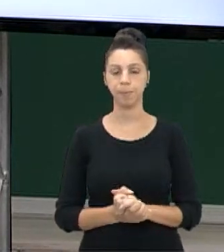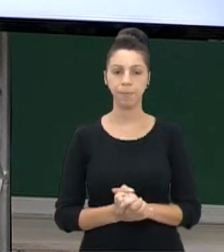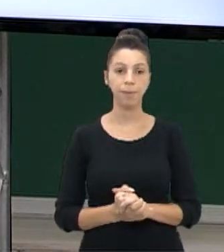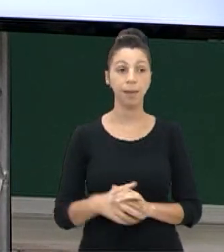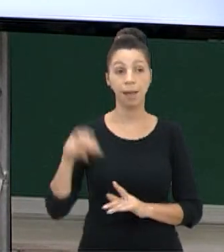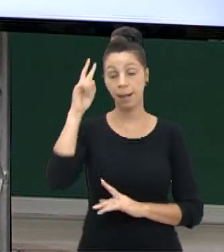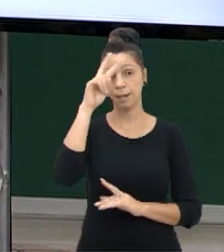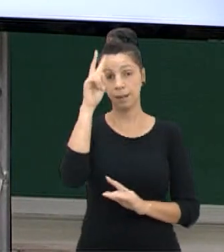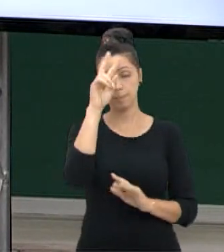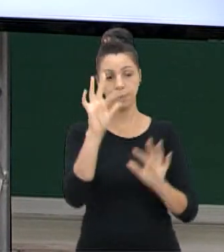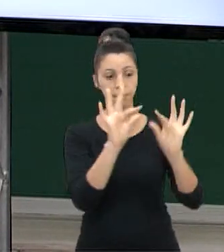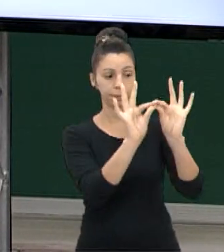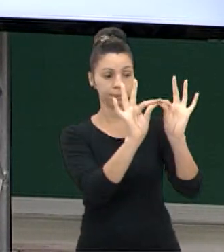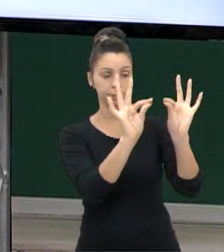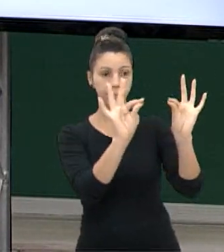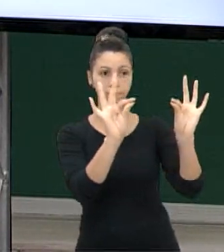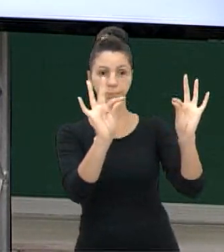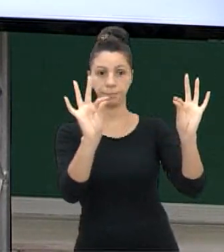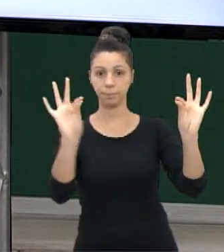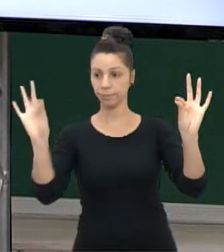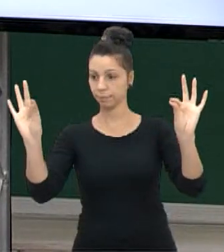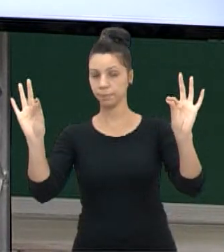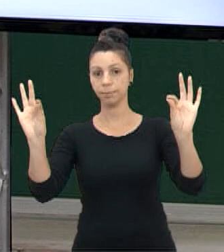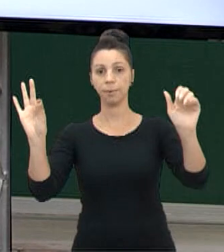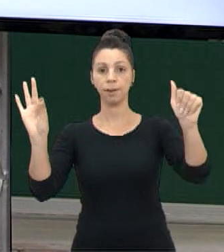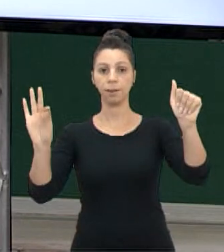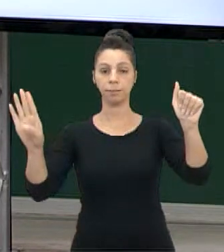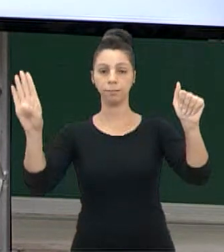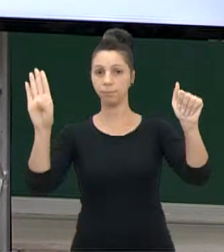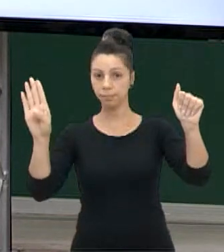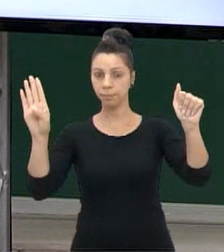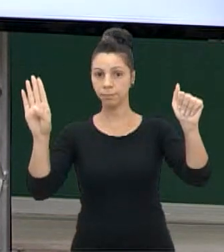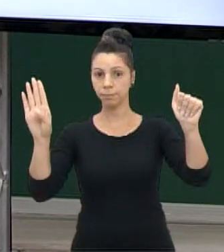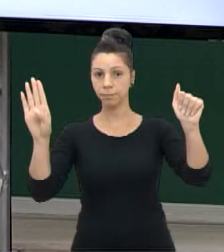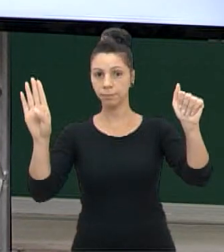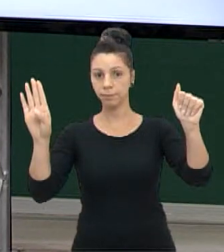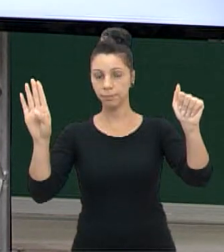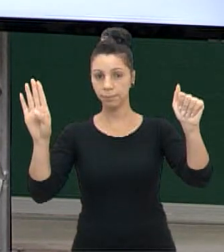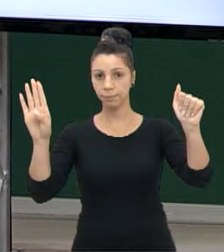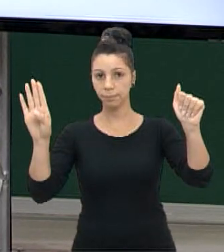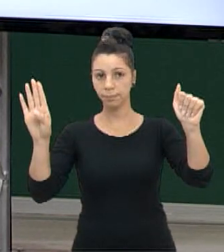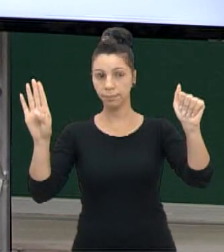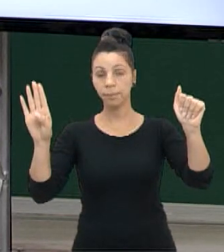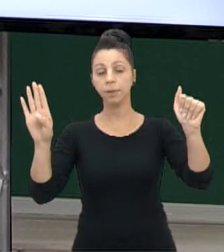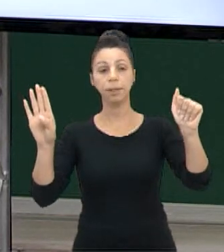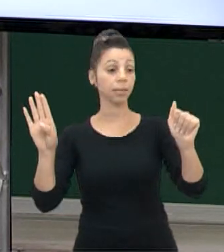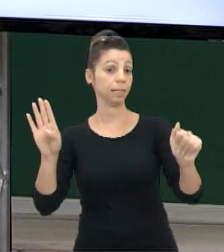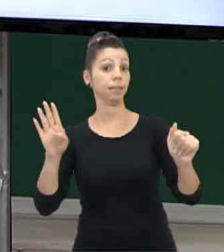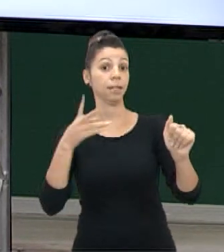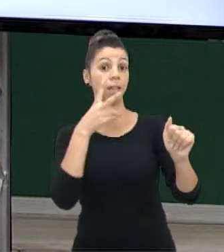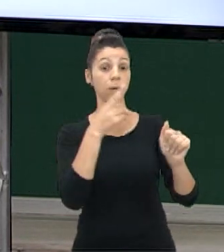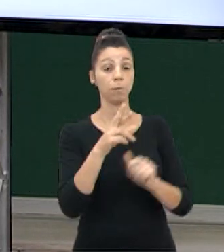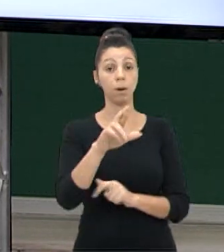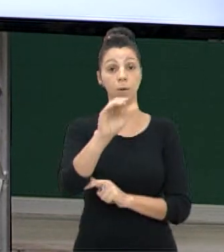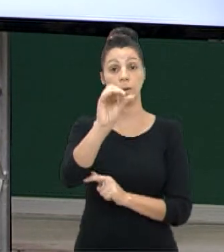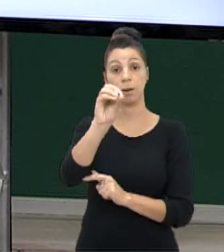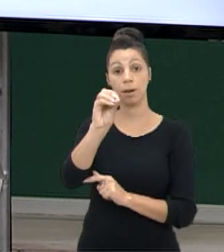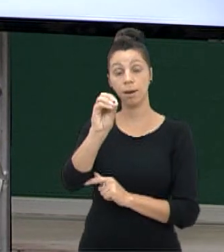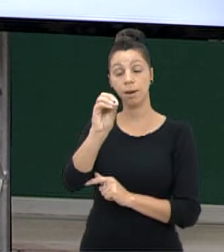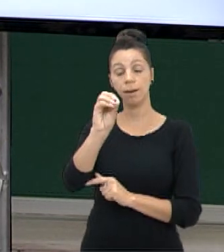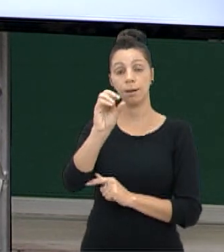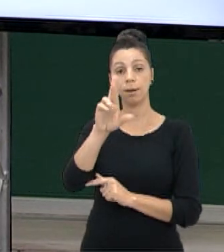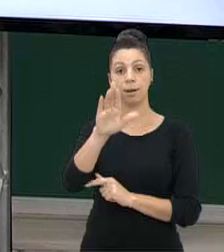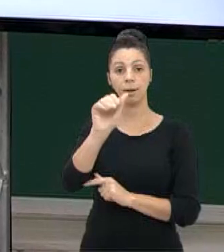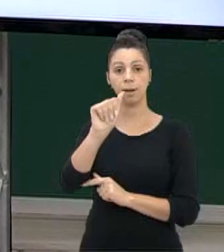Lembrem que a distância AB, ela tem que ser igual ao raio 1 mais o raio 2. No